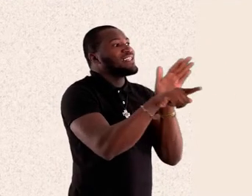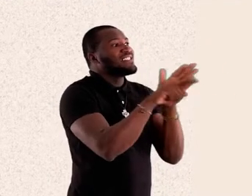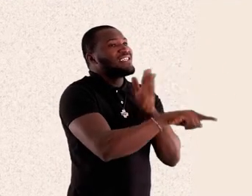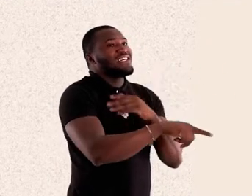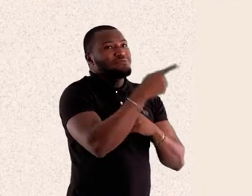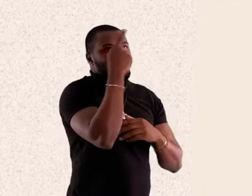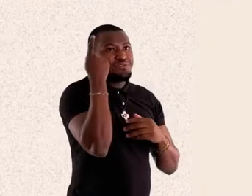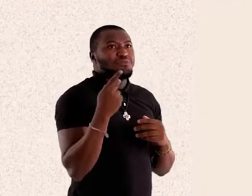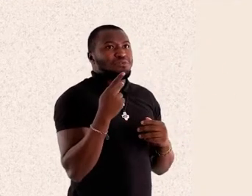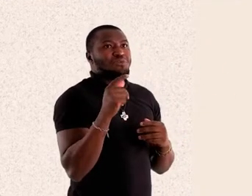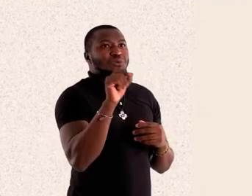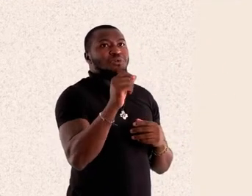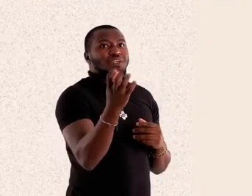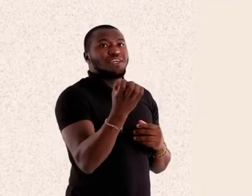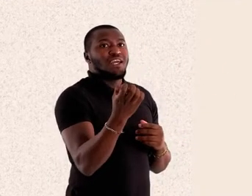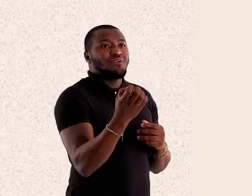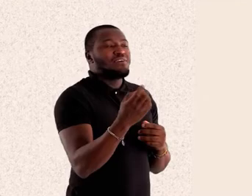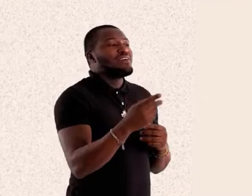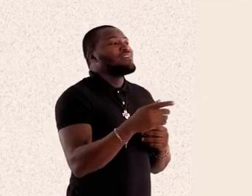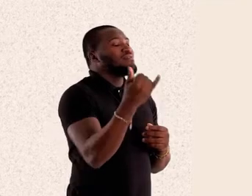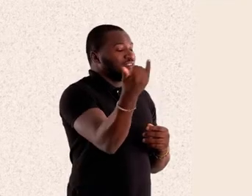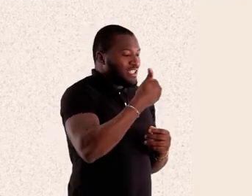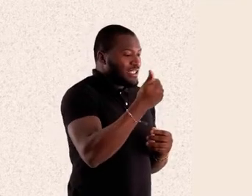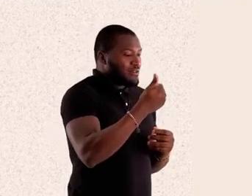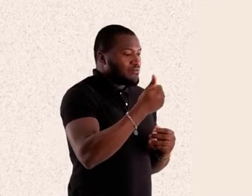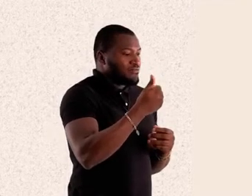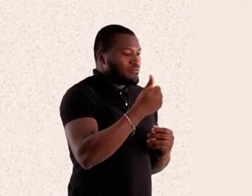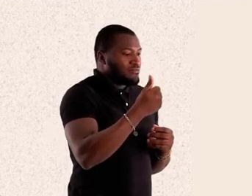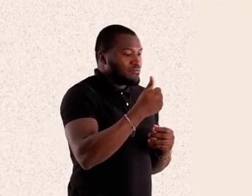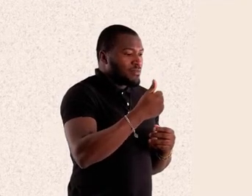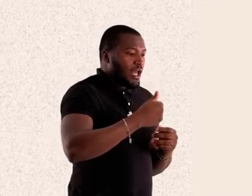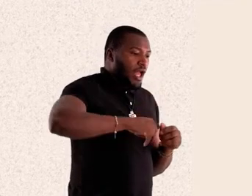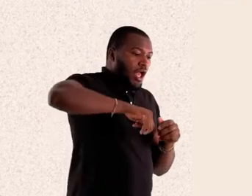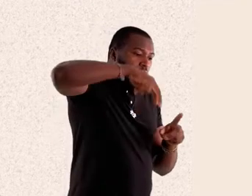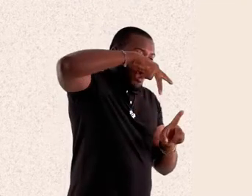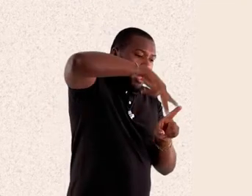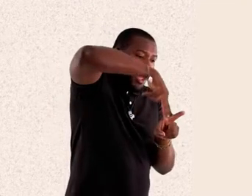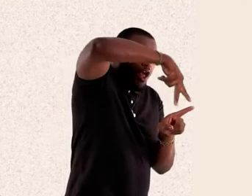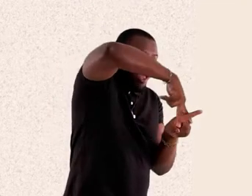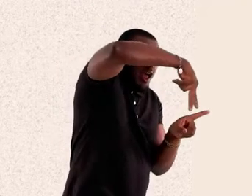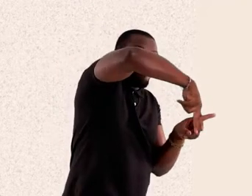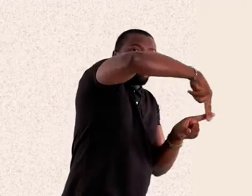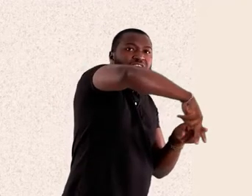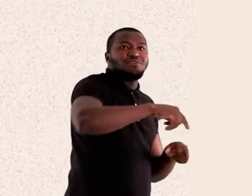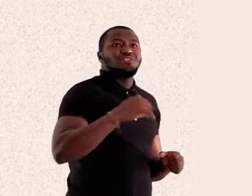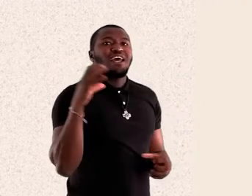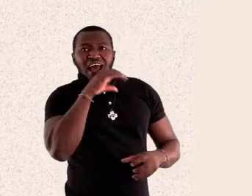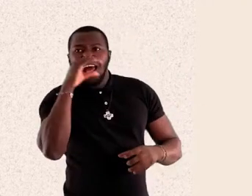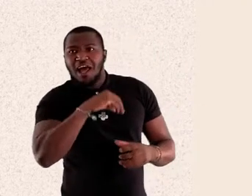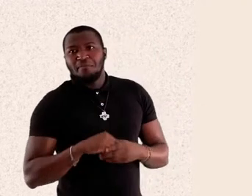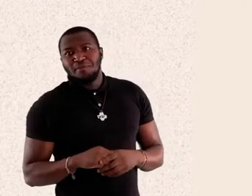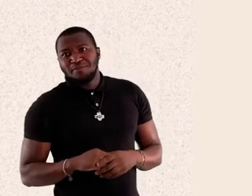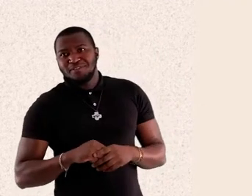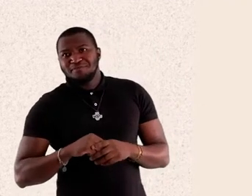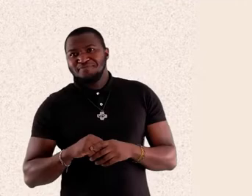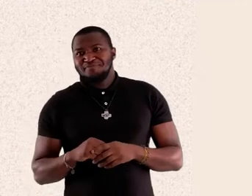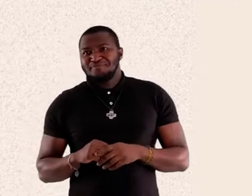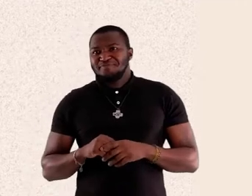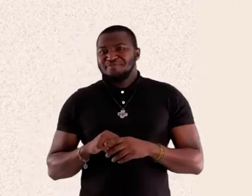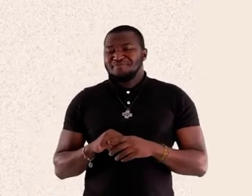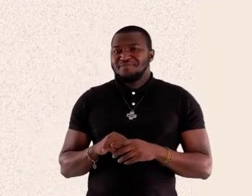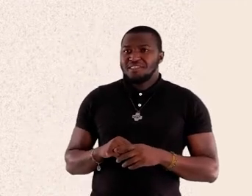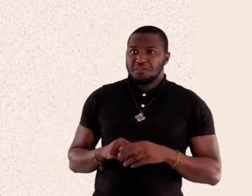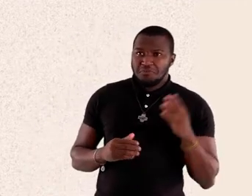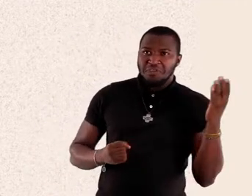Eles teriam me dito cavalos mais rápidos não hereford a fundador da Ford do veículo automotor